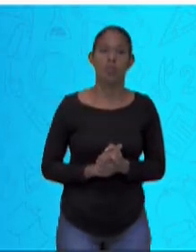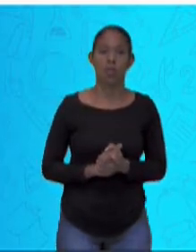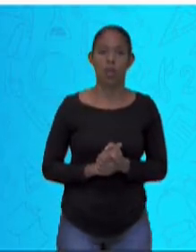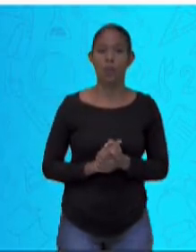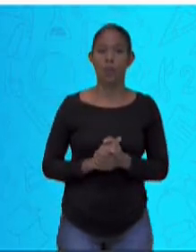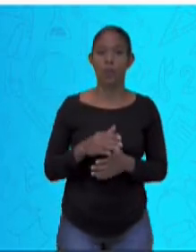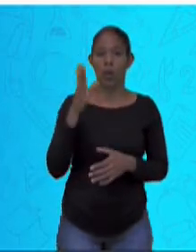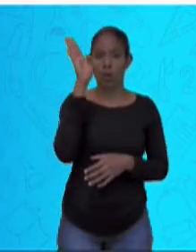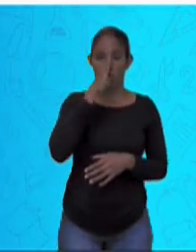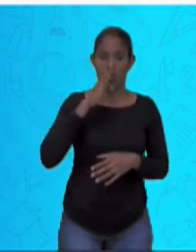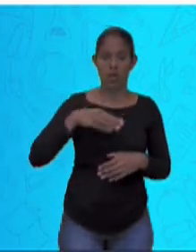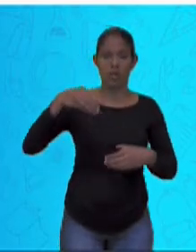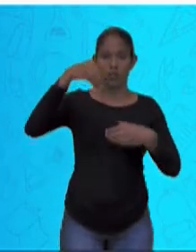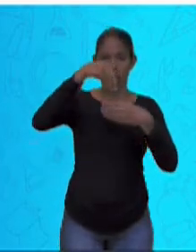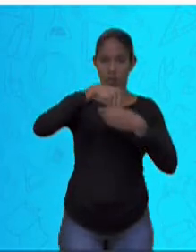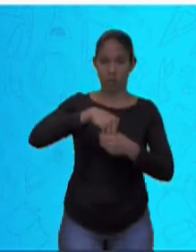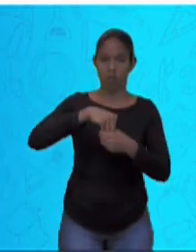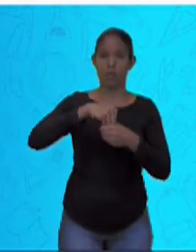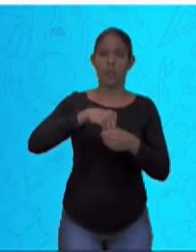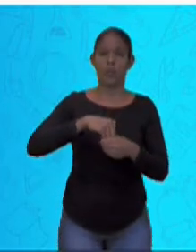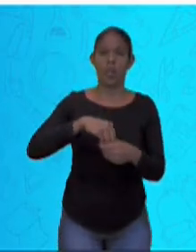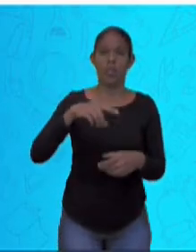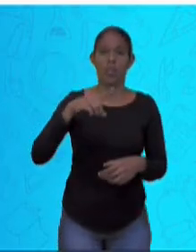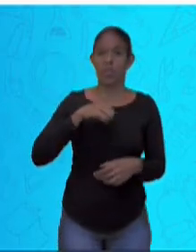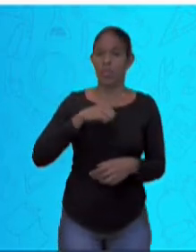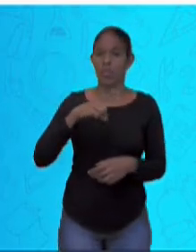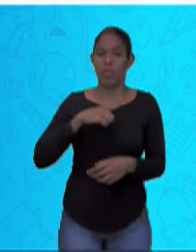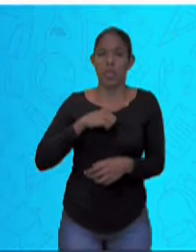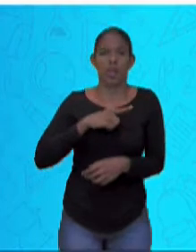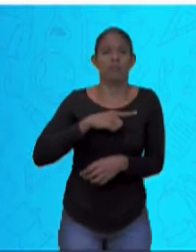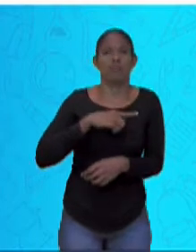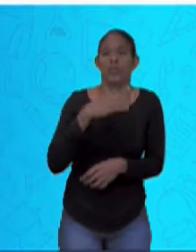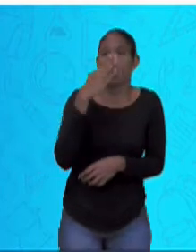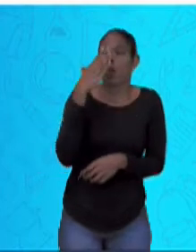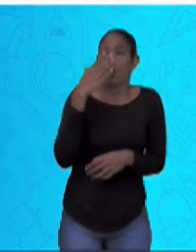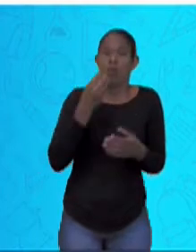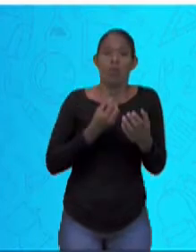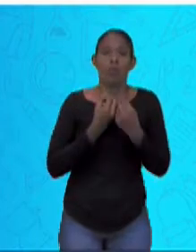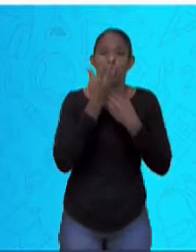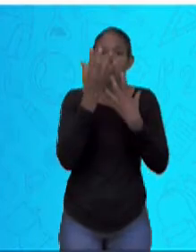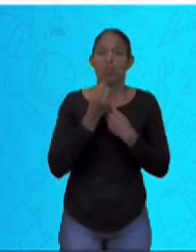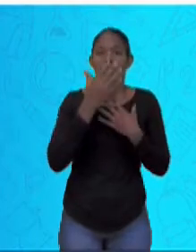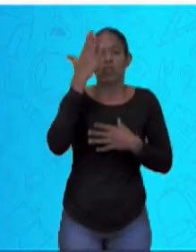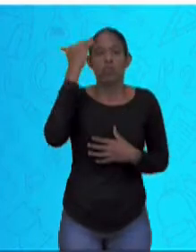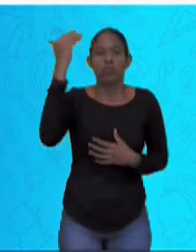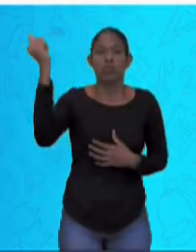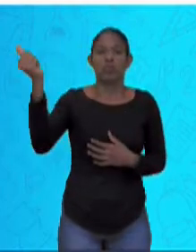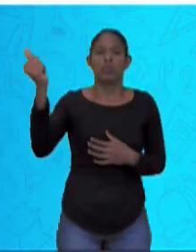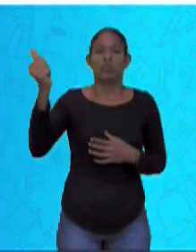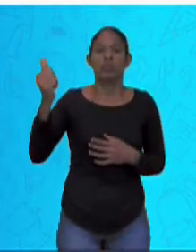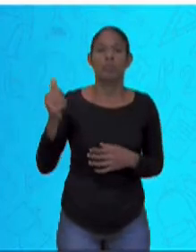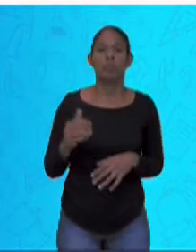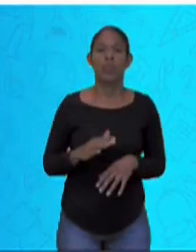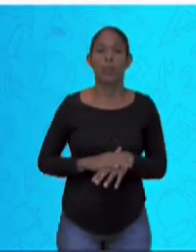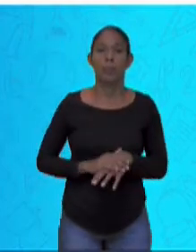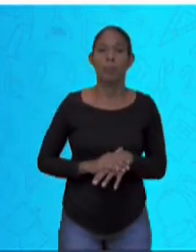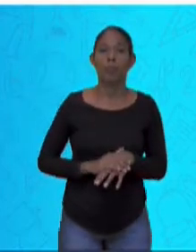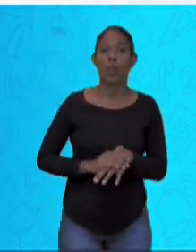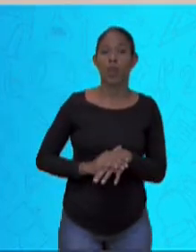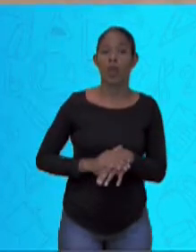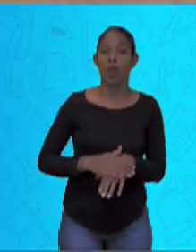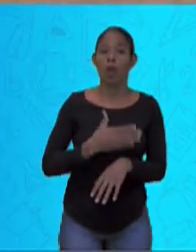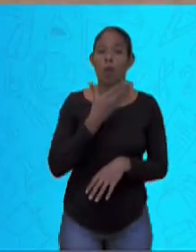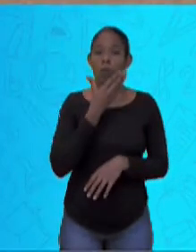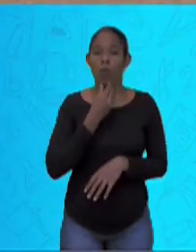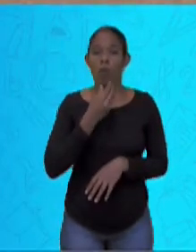No Brasil, existem vários poetas, entre eles o poeta Mário